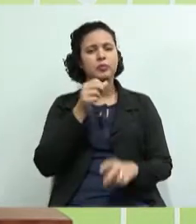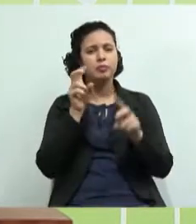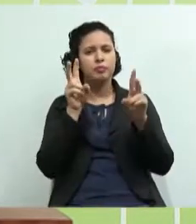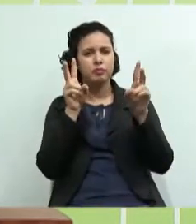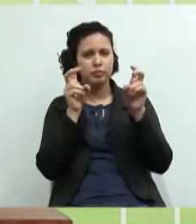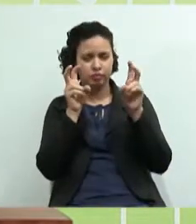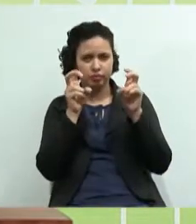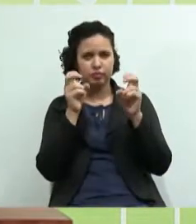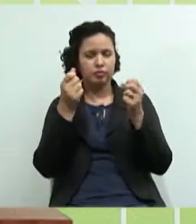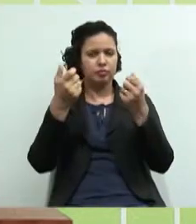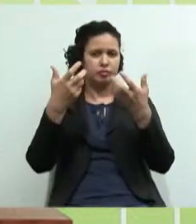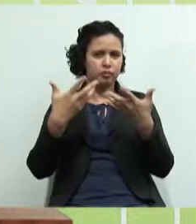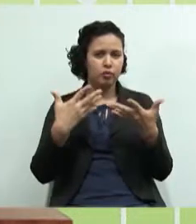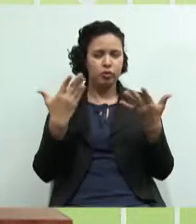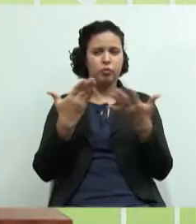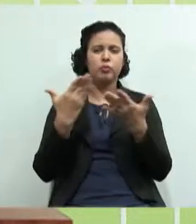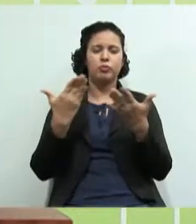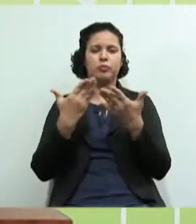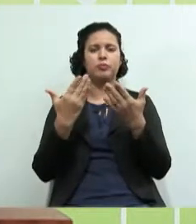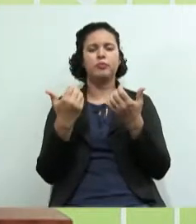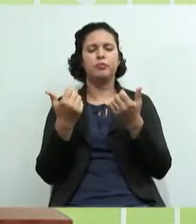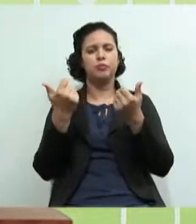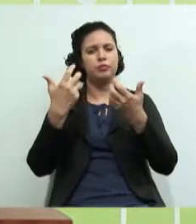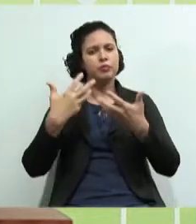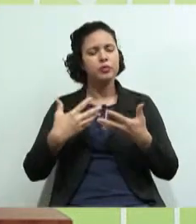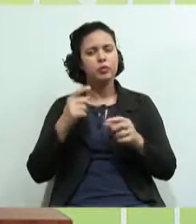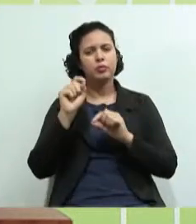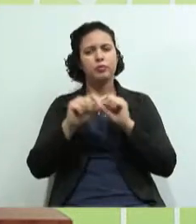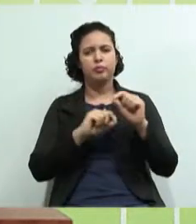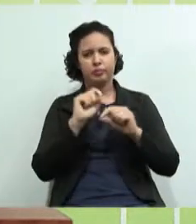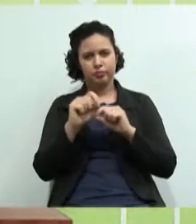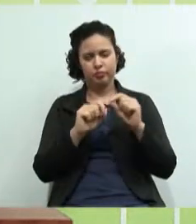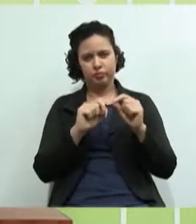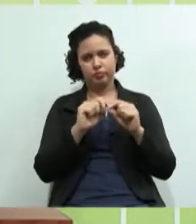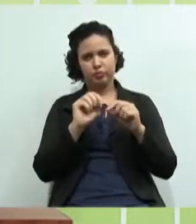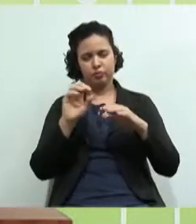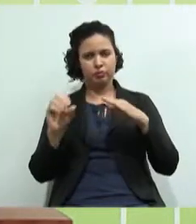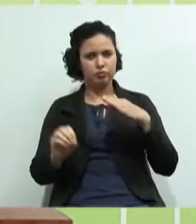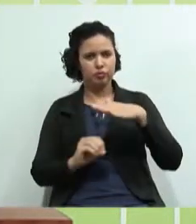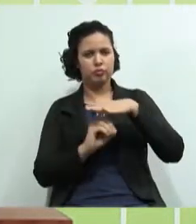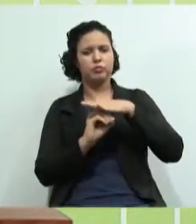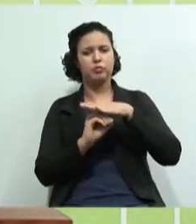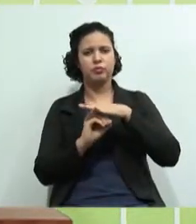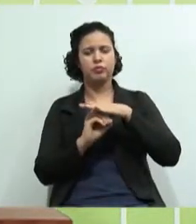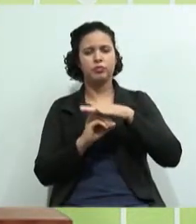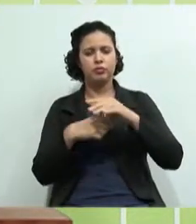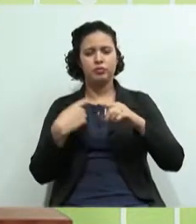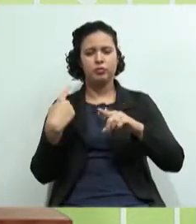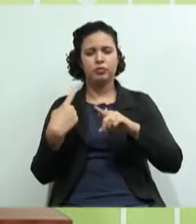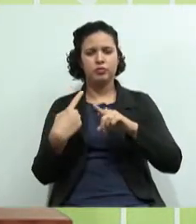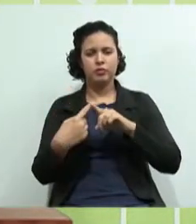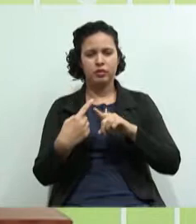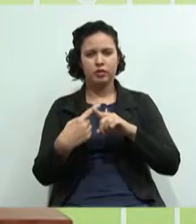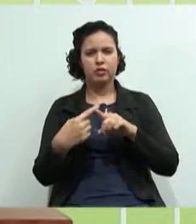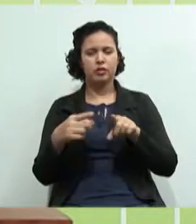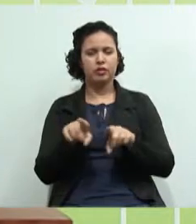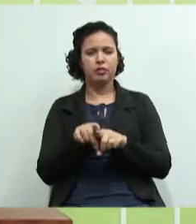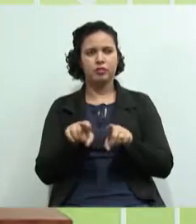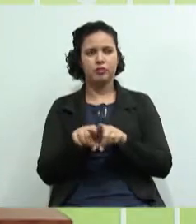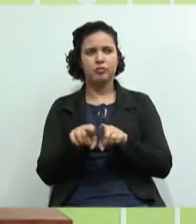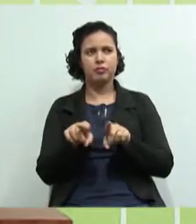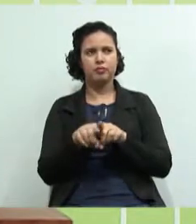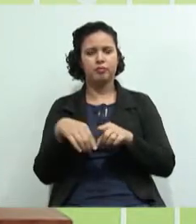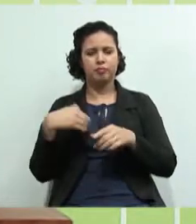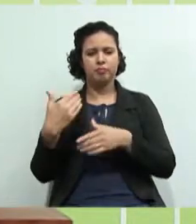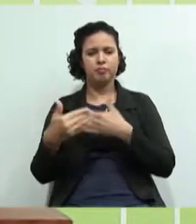nós falamos nessa aula. Né? Nós definimos o que eram organizações e, é claro, ao longo da aula eu fui falando para você